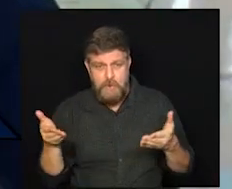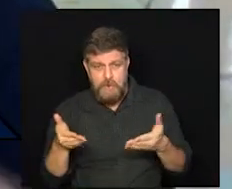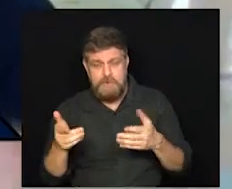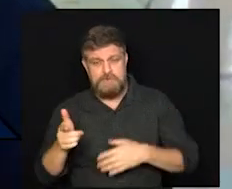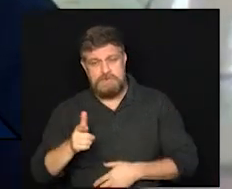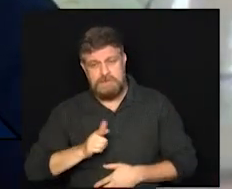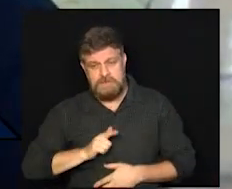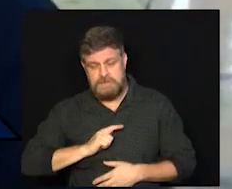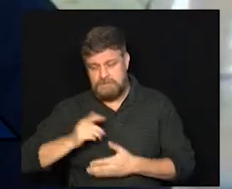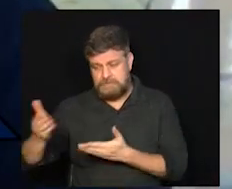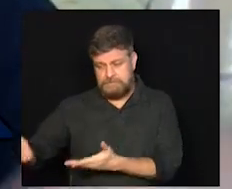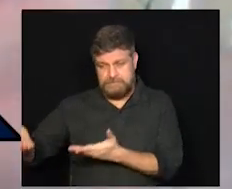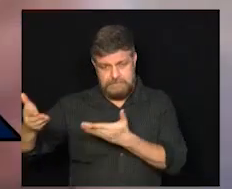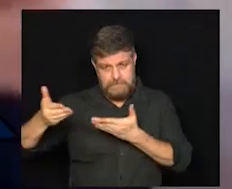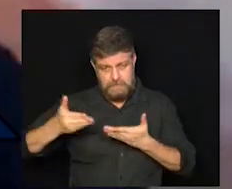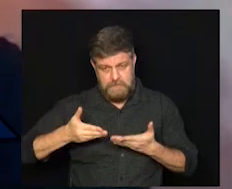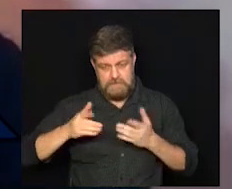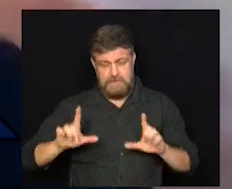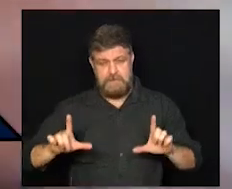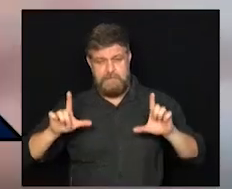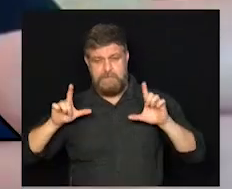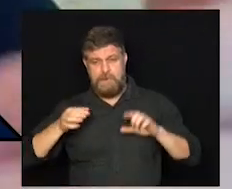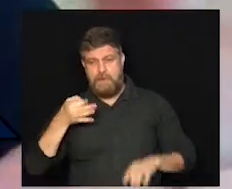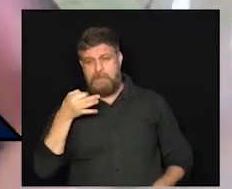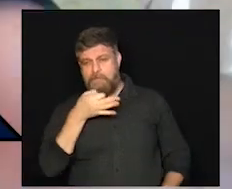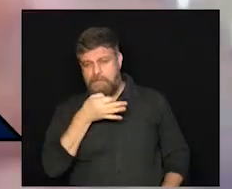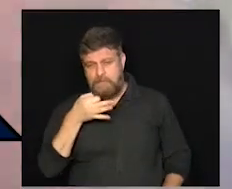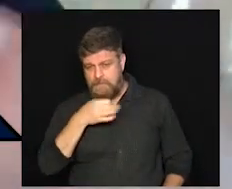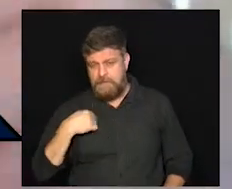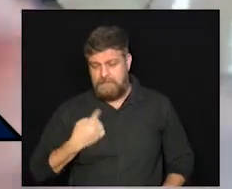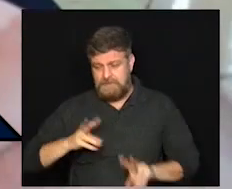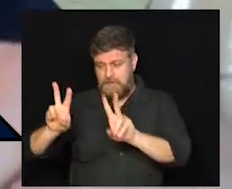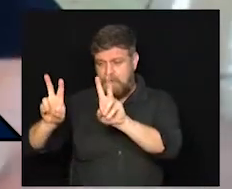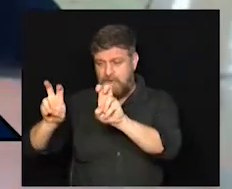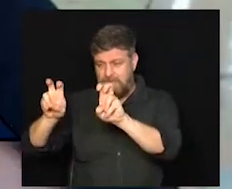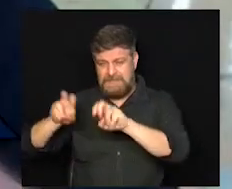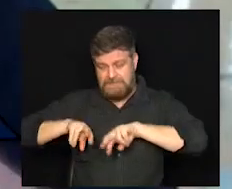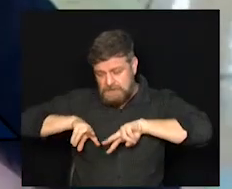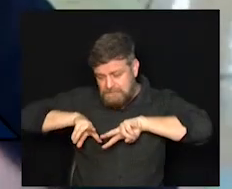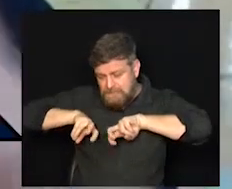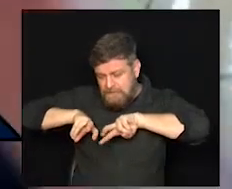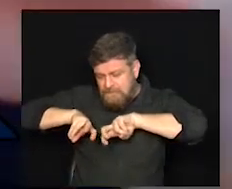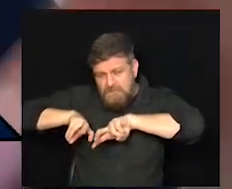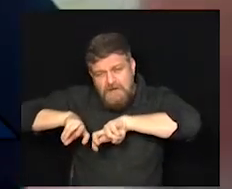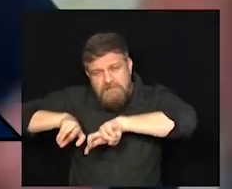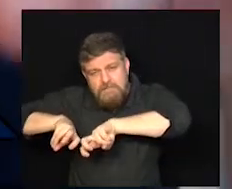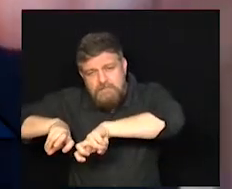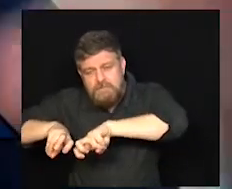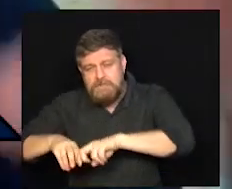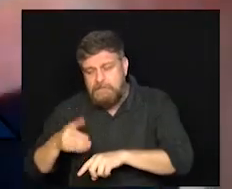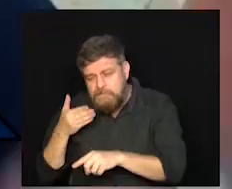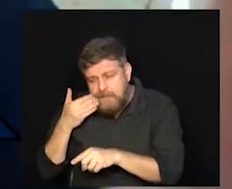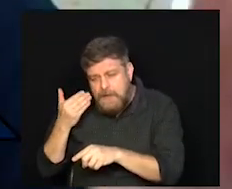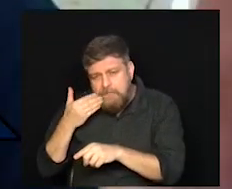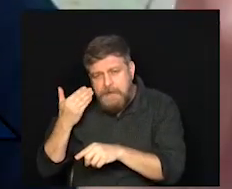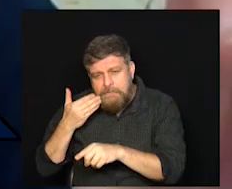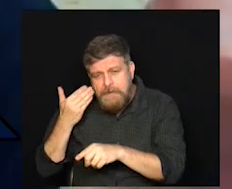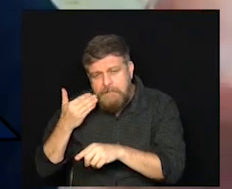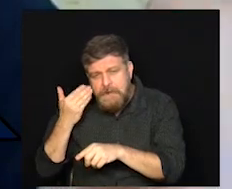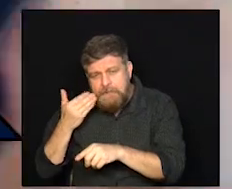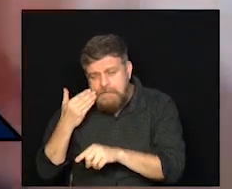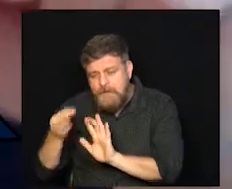nossos convidados, convidadas, para aprofundar essas discussões a partir de outros pontos